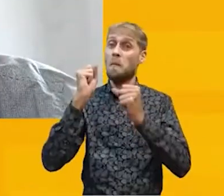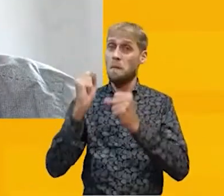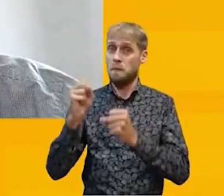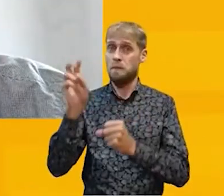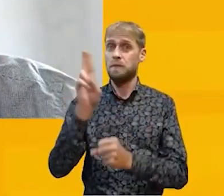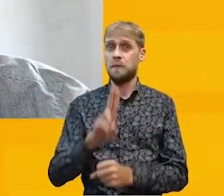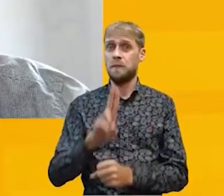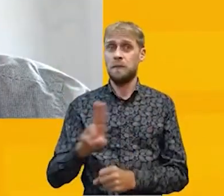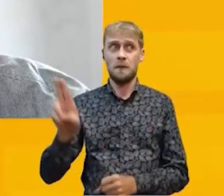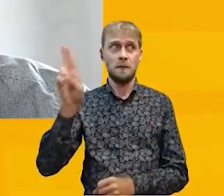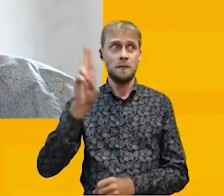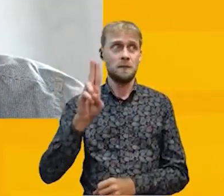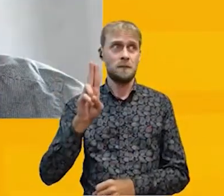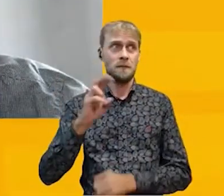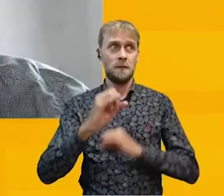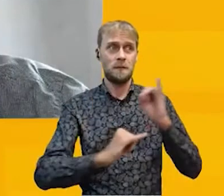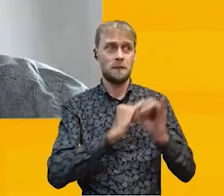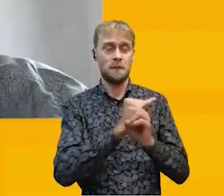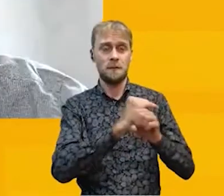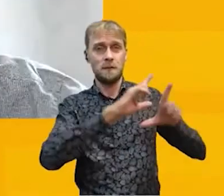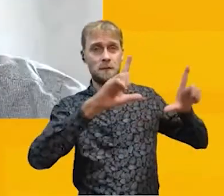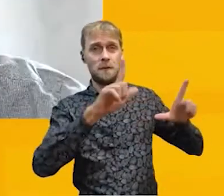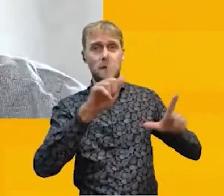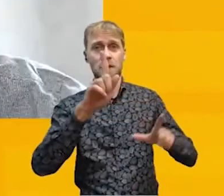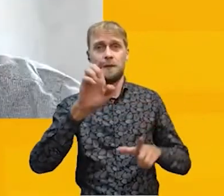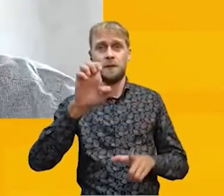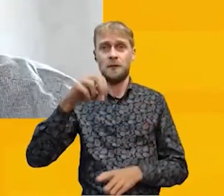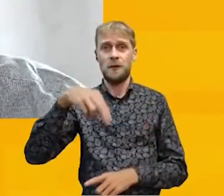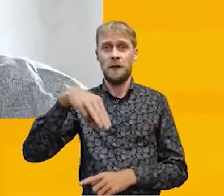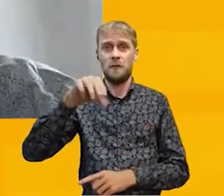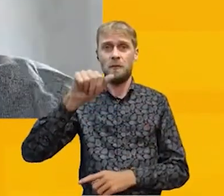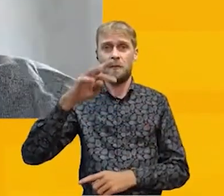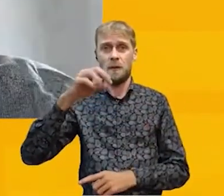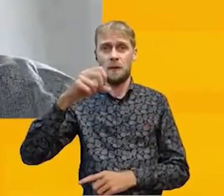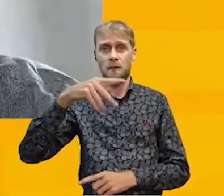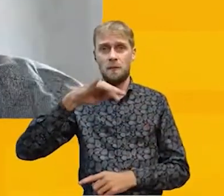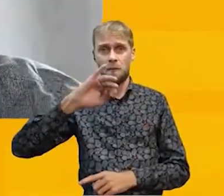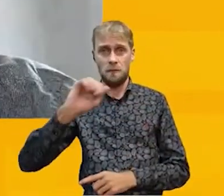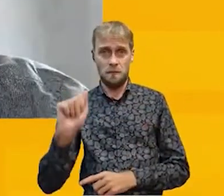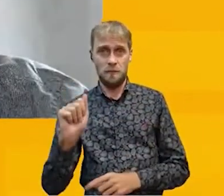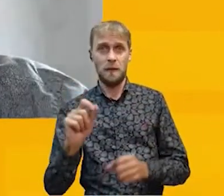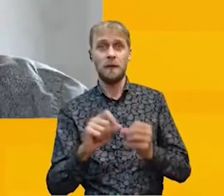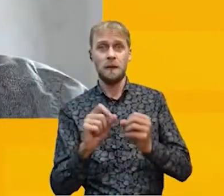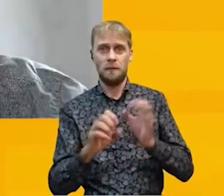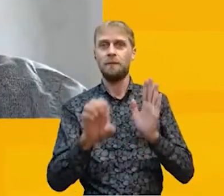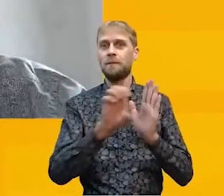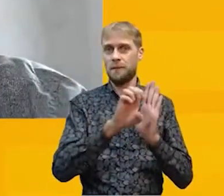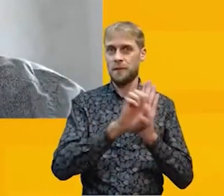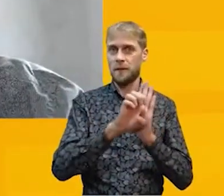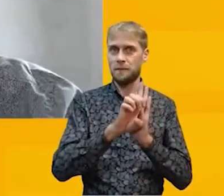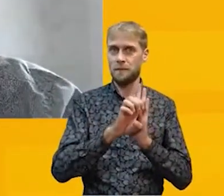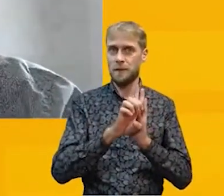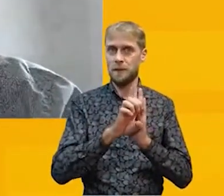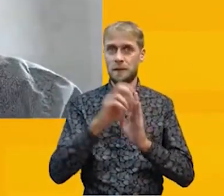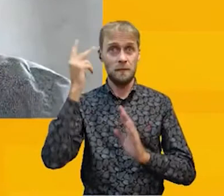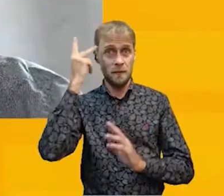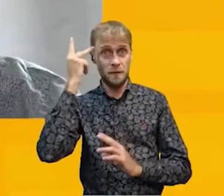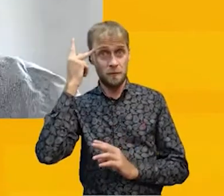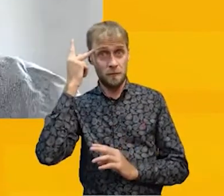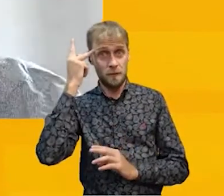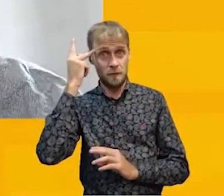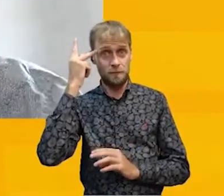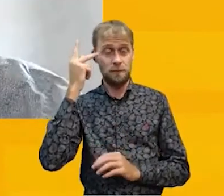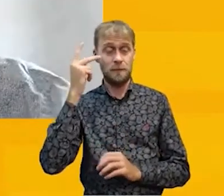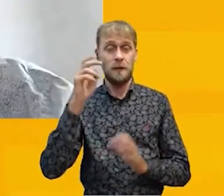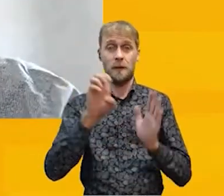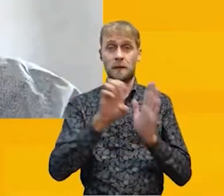essa plataforma do Geomatopiba produzido pela Embrapa de Campinas, Embrapa Territorial